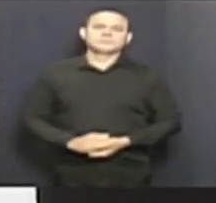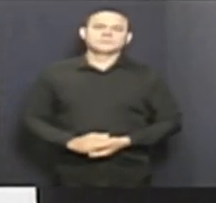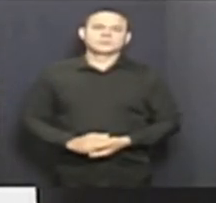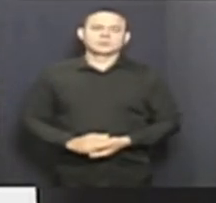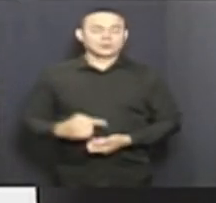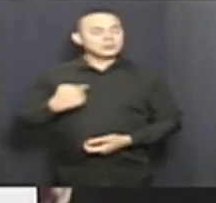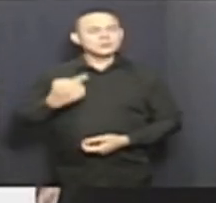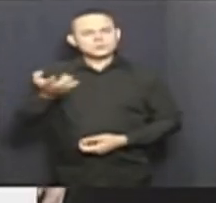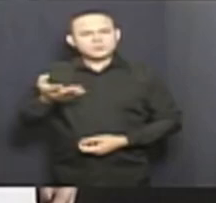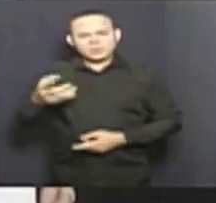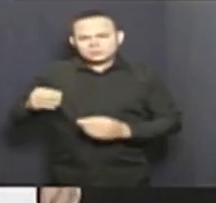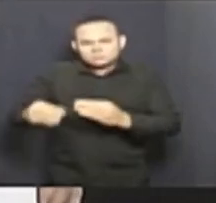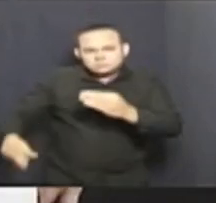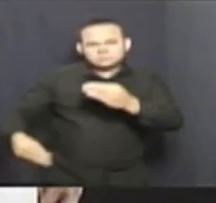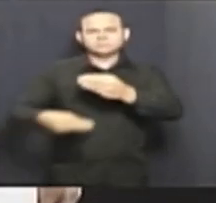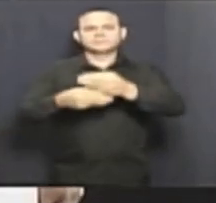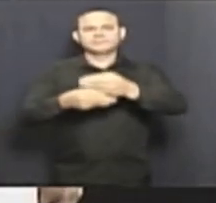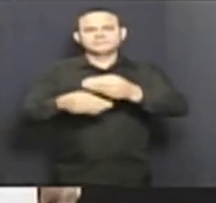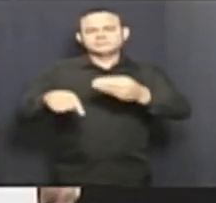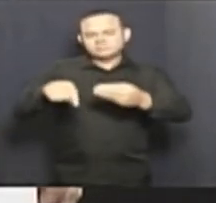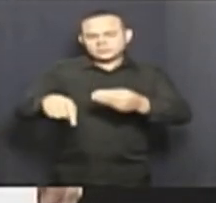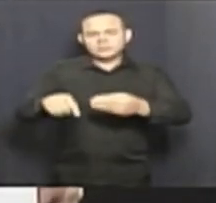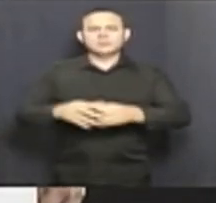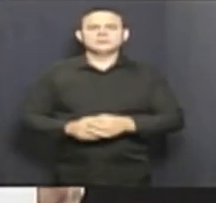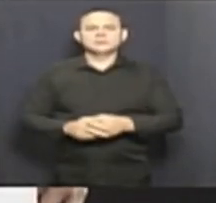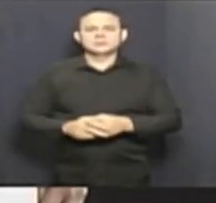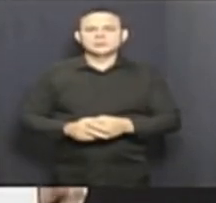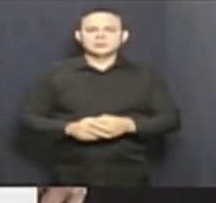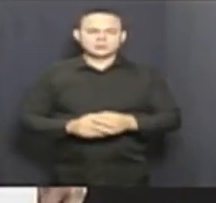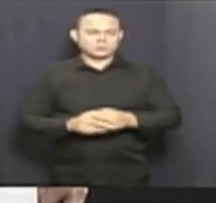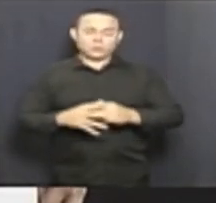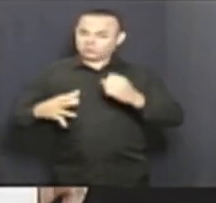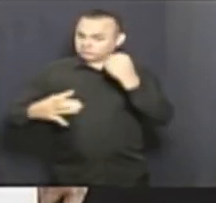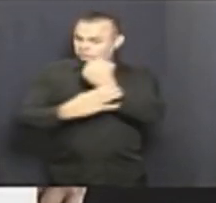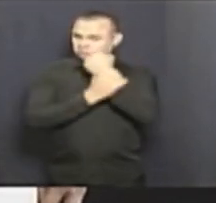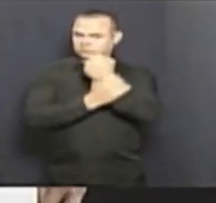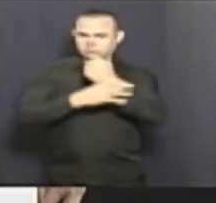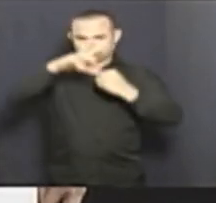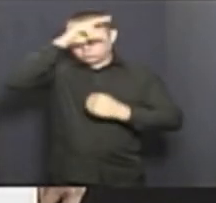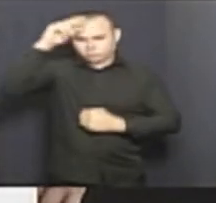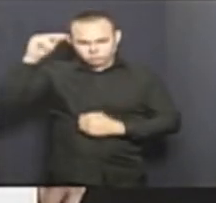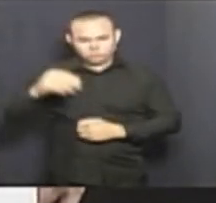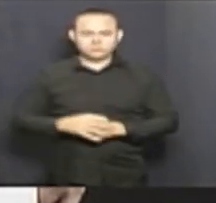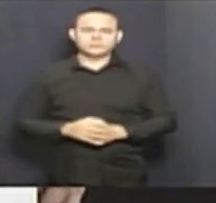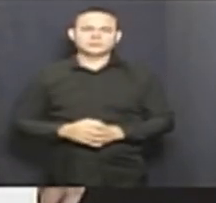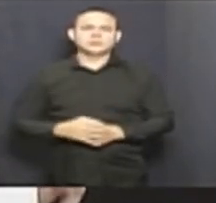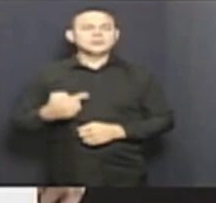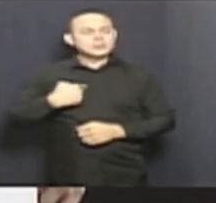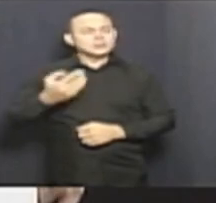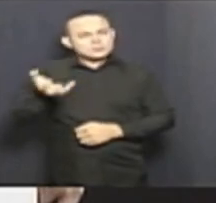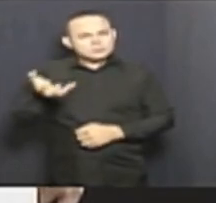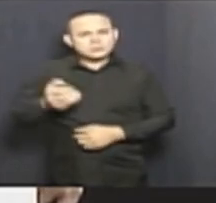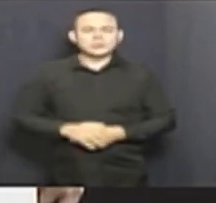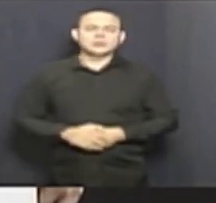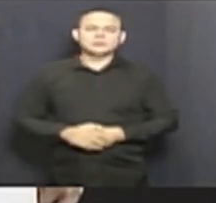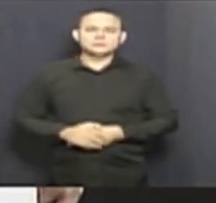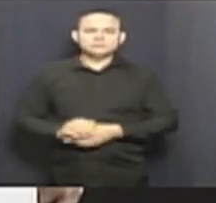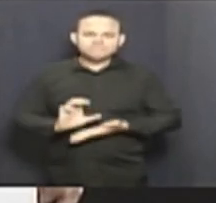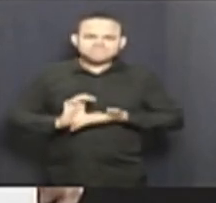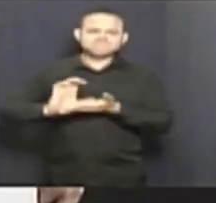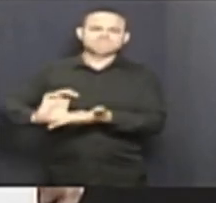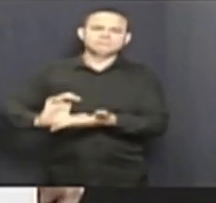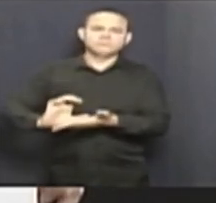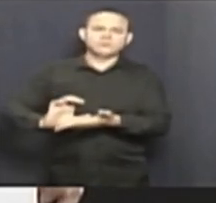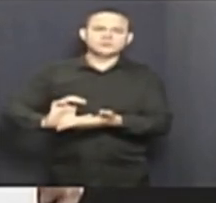joão dizer que com relação à segurança pública quero investir em